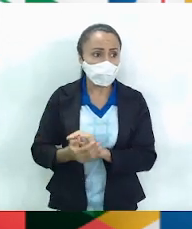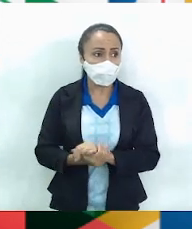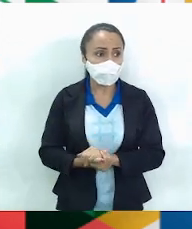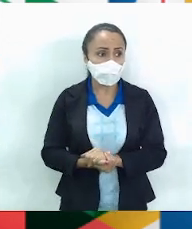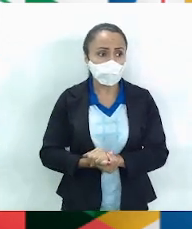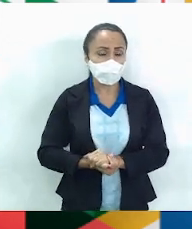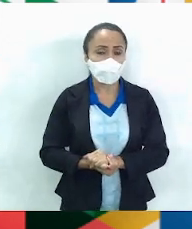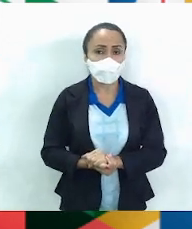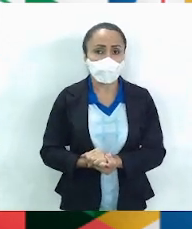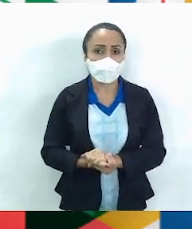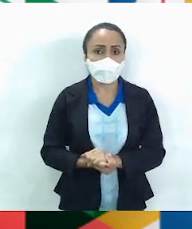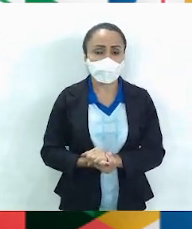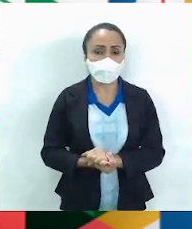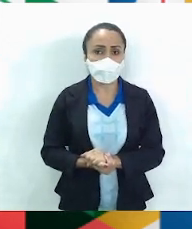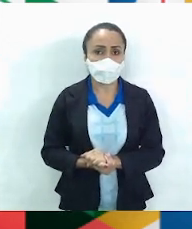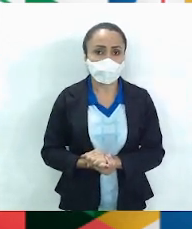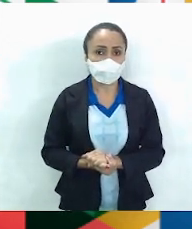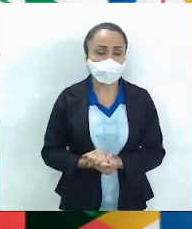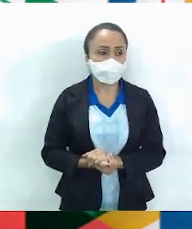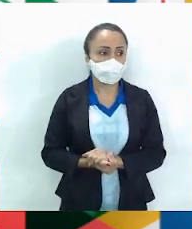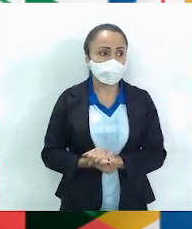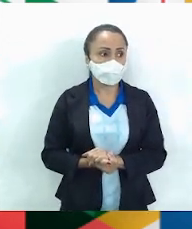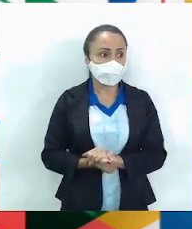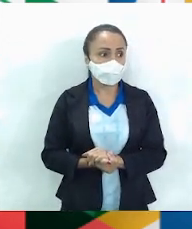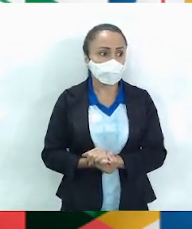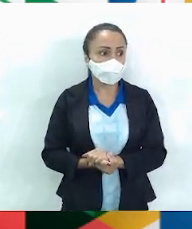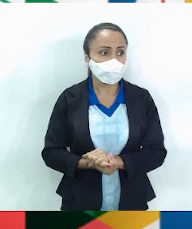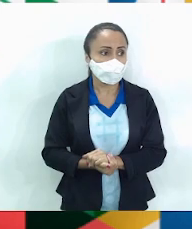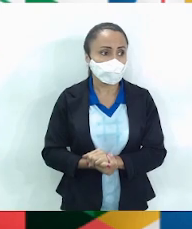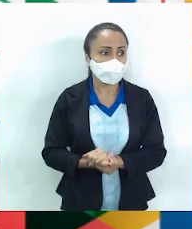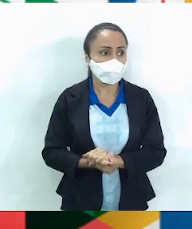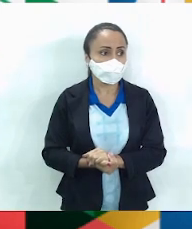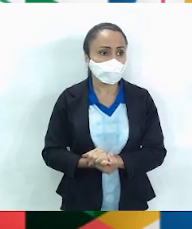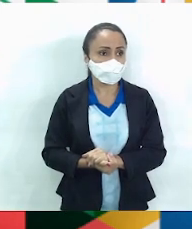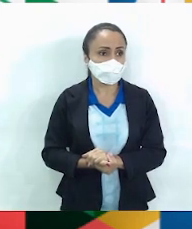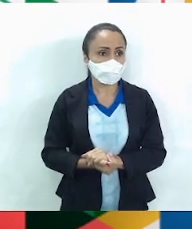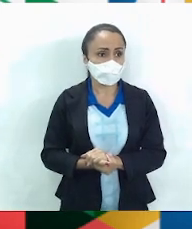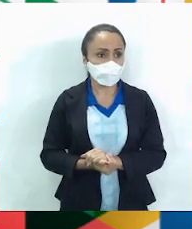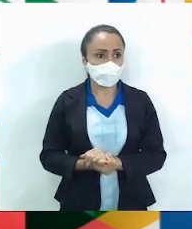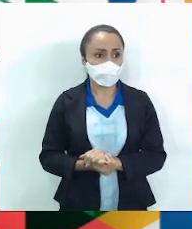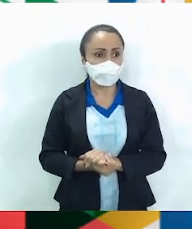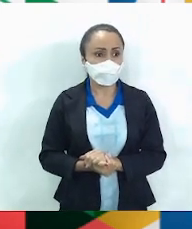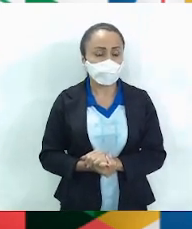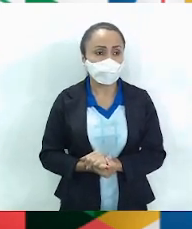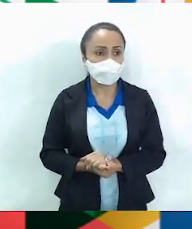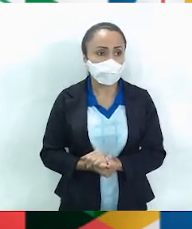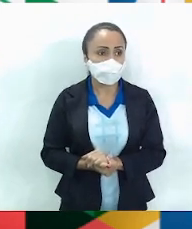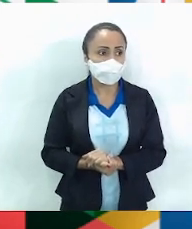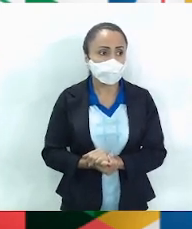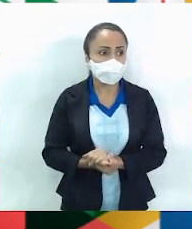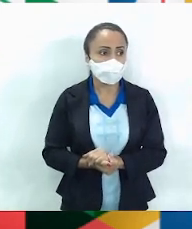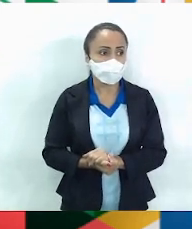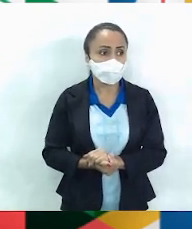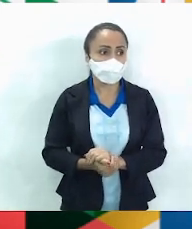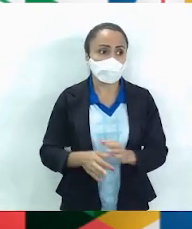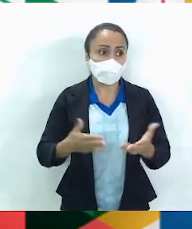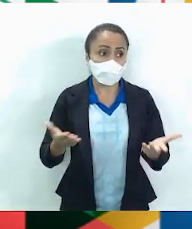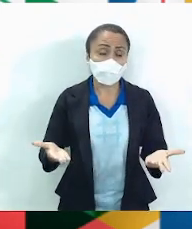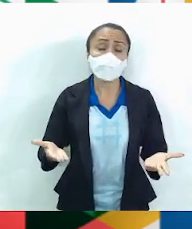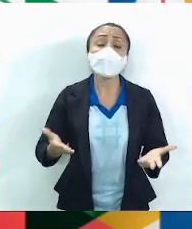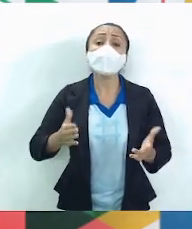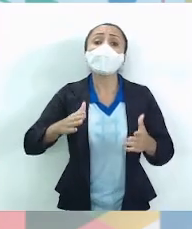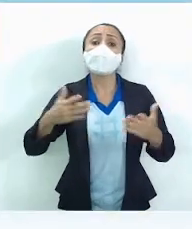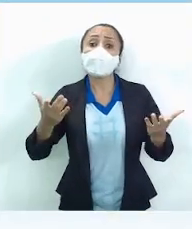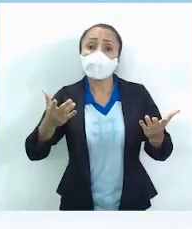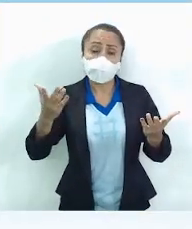C. Al-Shabaab, D. Boko Haram e E. Talibã. Qual